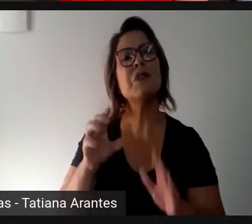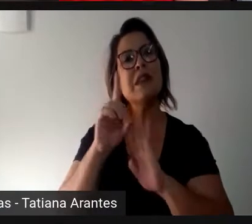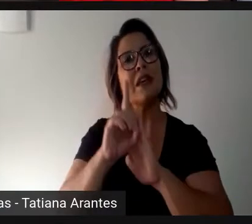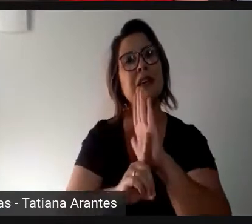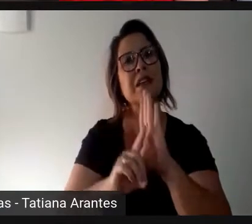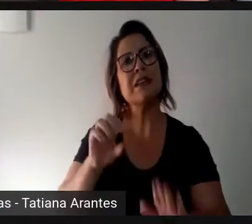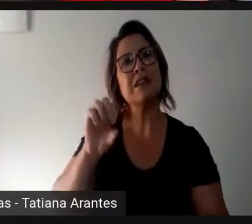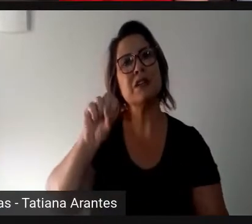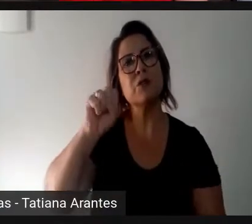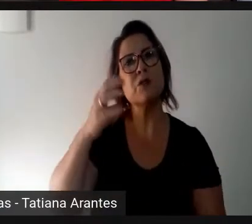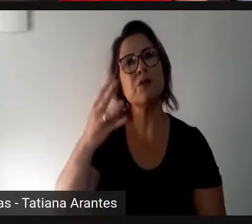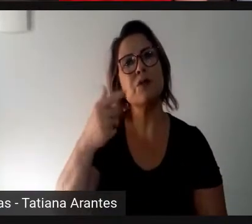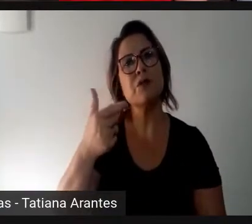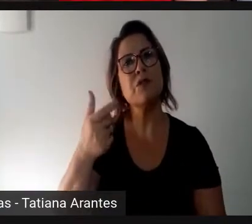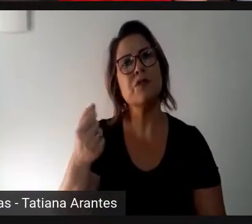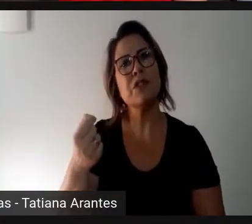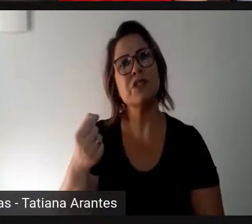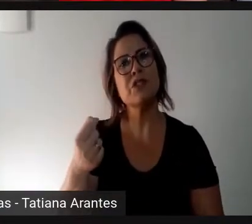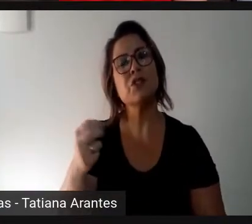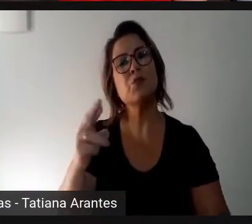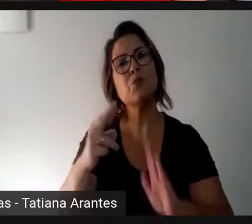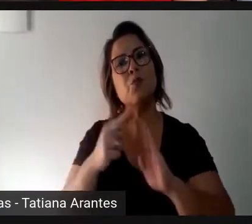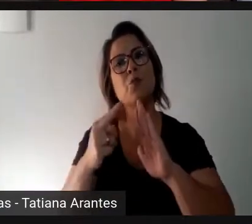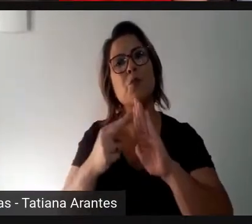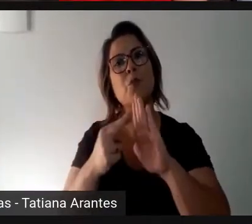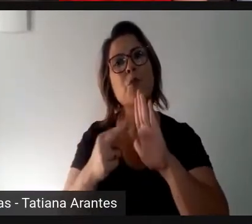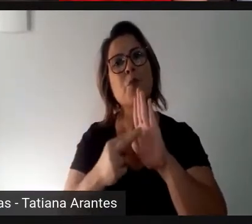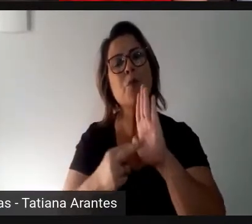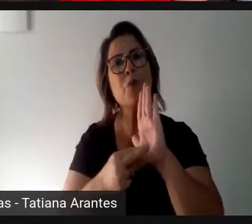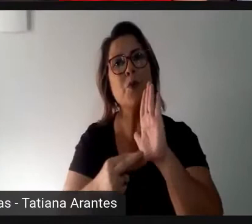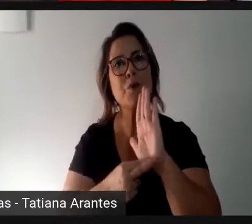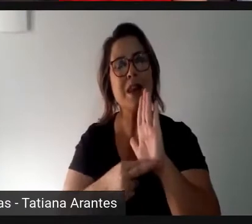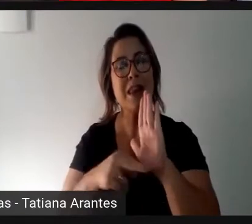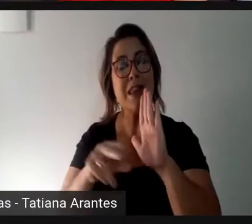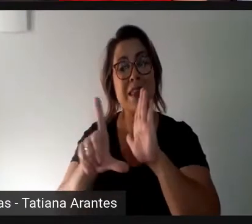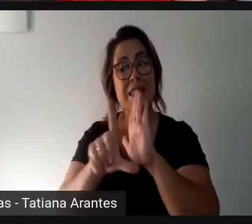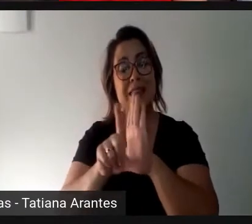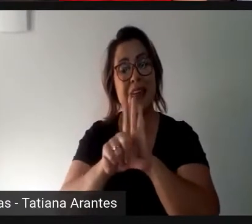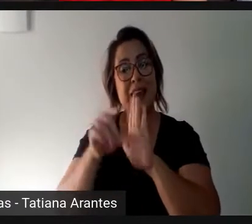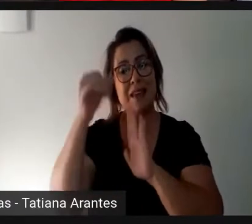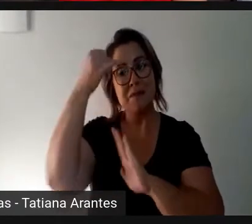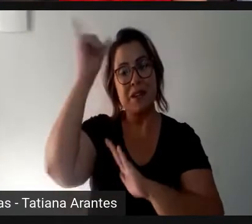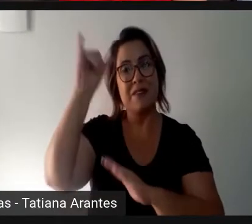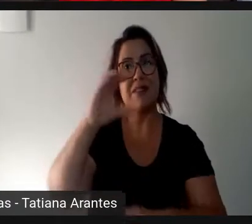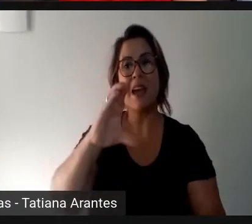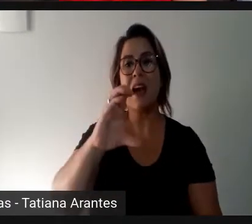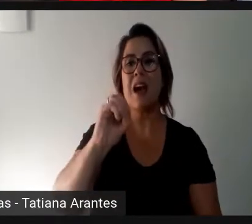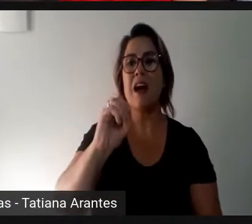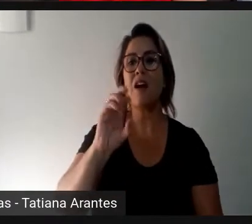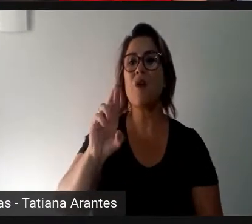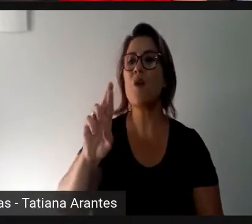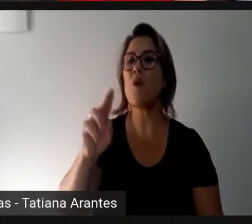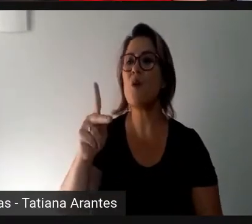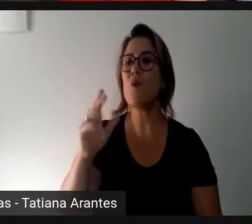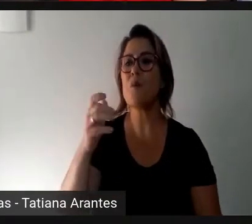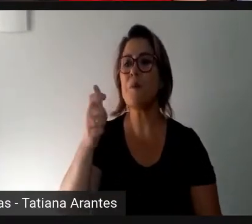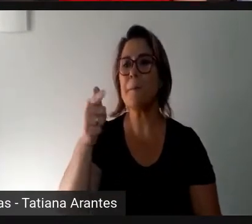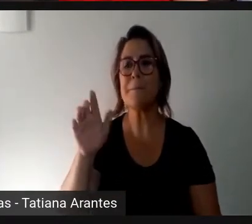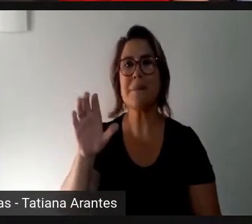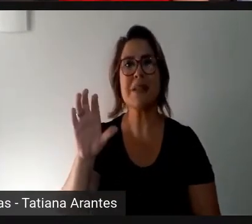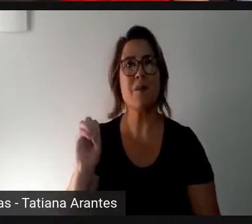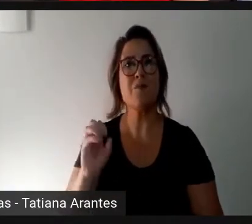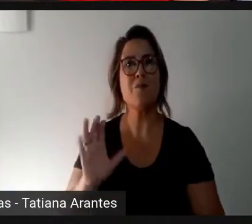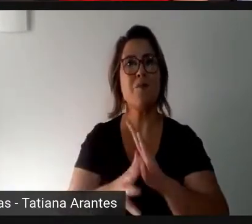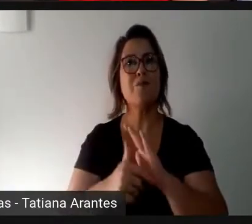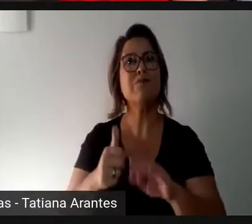8420. É o decreto regulamentador da lei anticorrupção. Porque a lei anticorrupção, você colocou bem, Ela